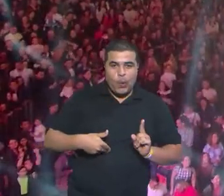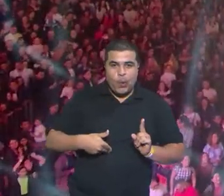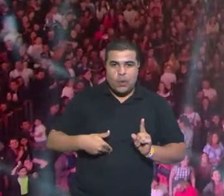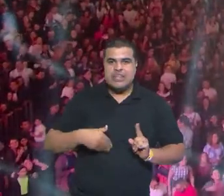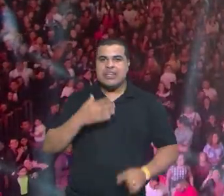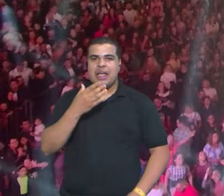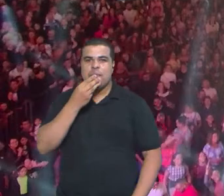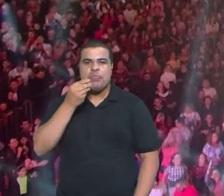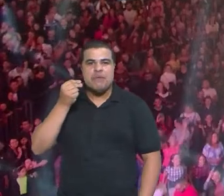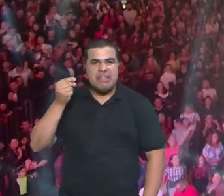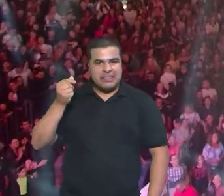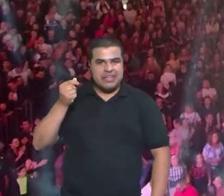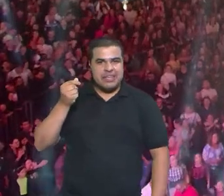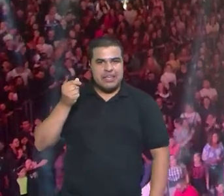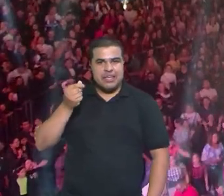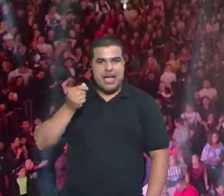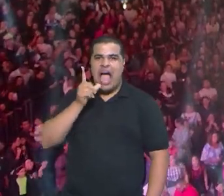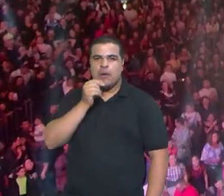sede